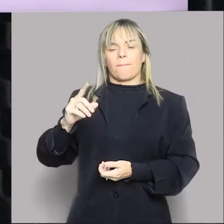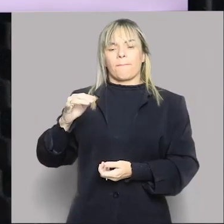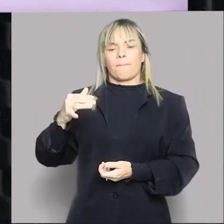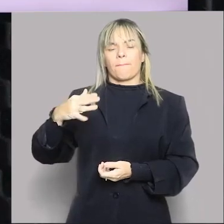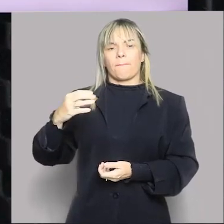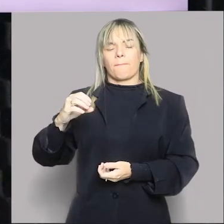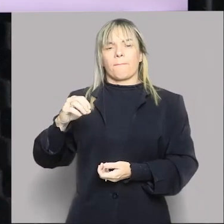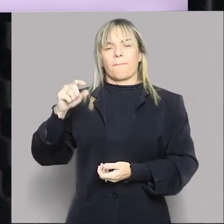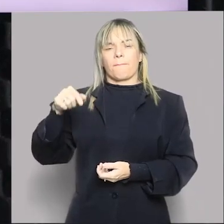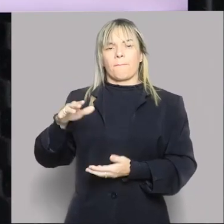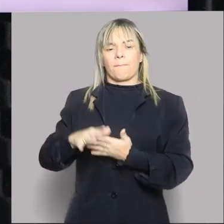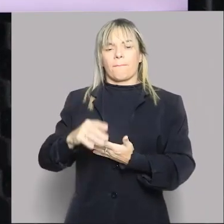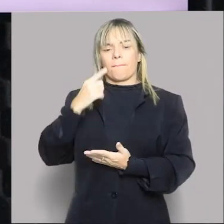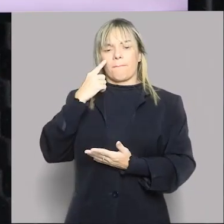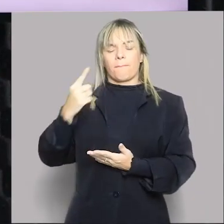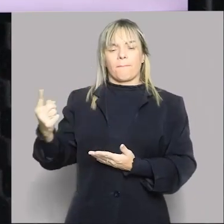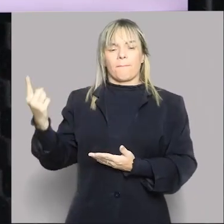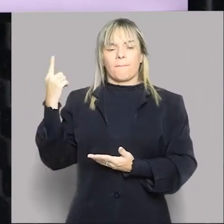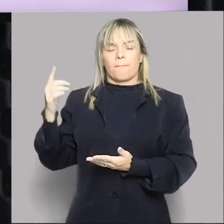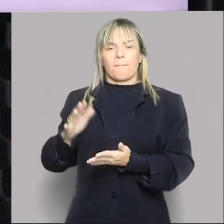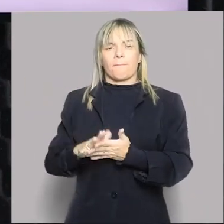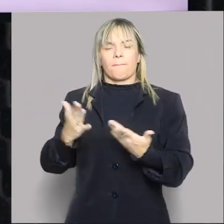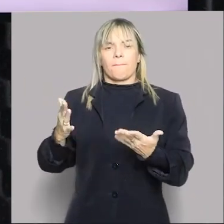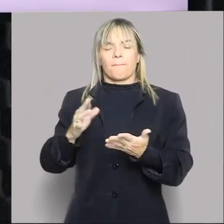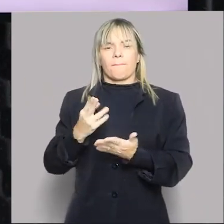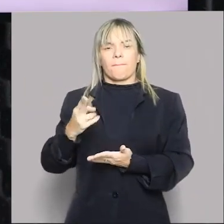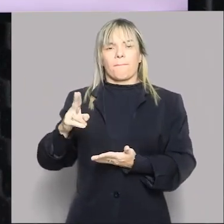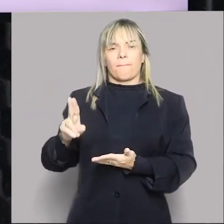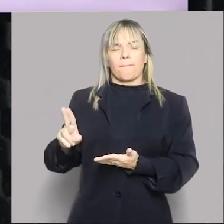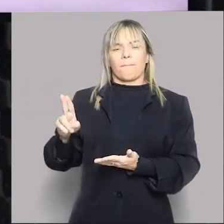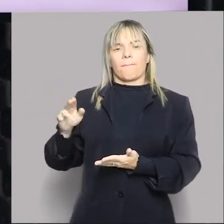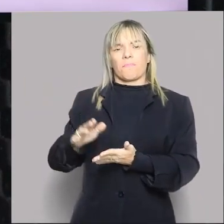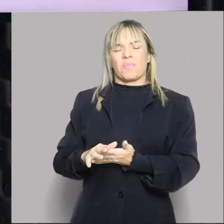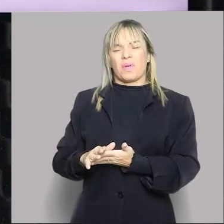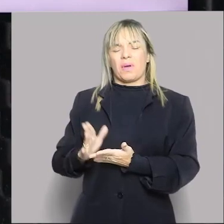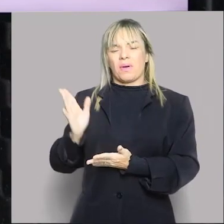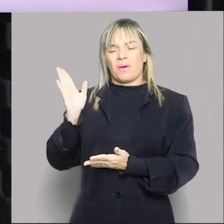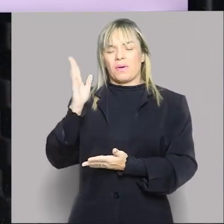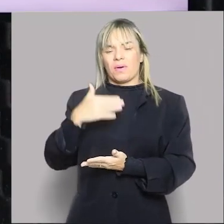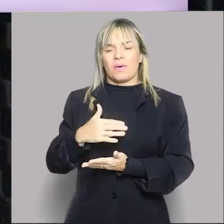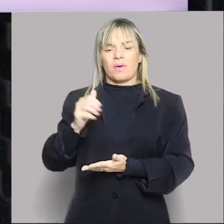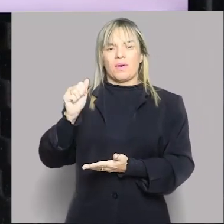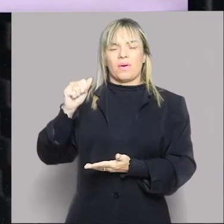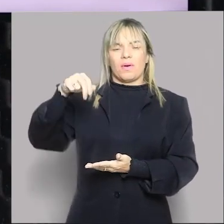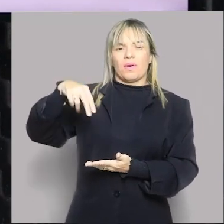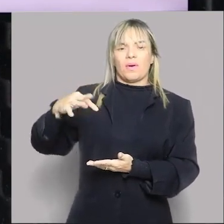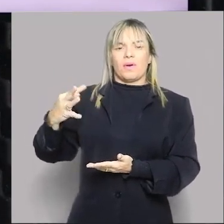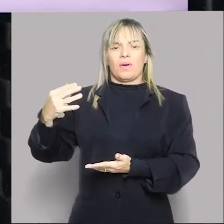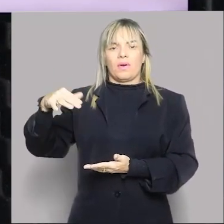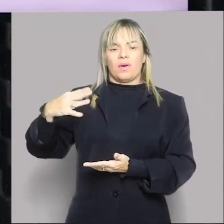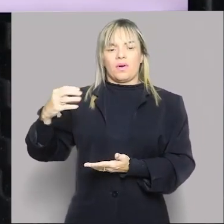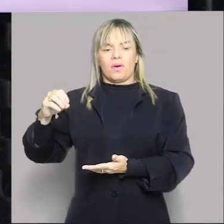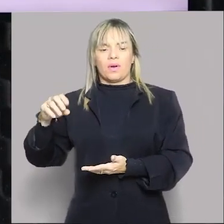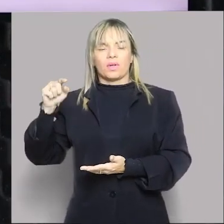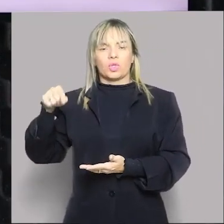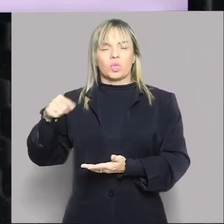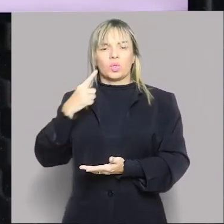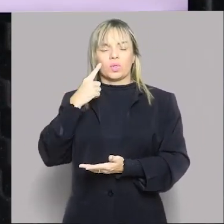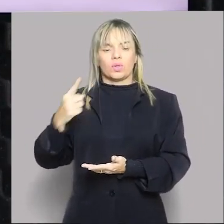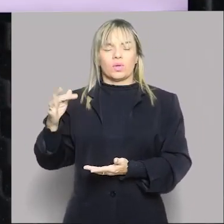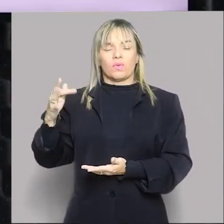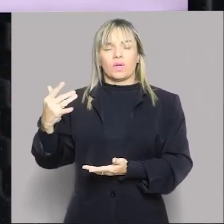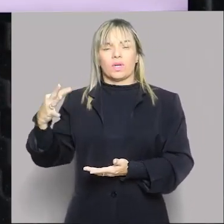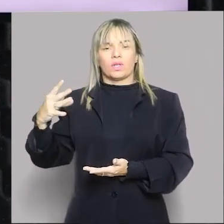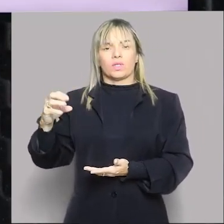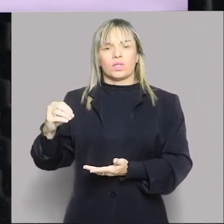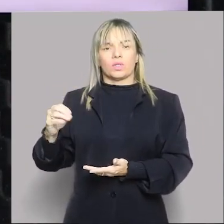Lisboa. Antônio Francisco Lisboa, porque o apelido era pejorativo, mas todo mundo conhece desse jeito, então vamos trabalhar nas duas vertentes. As